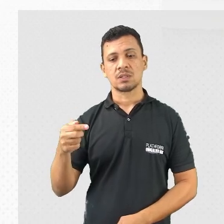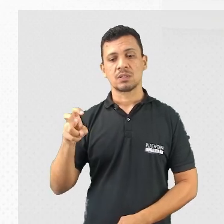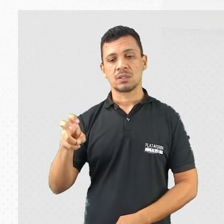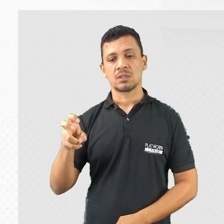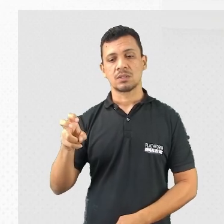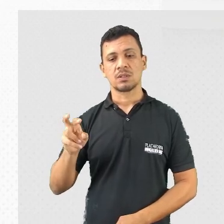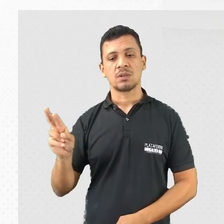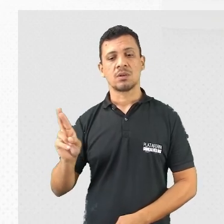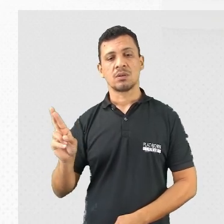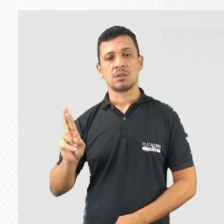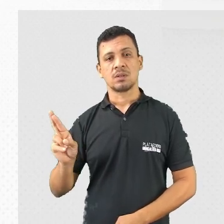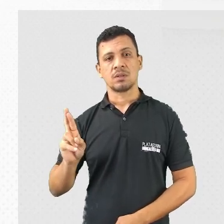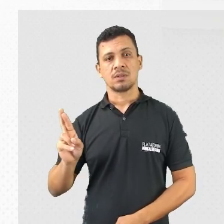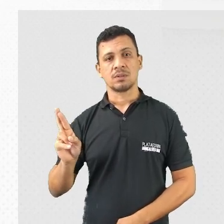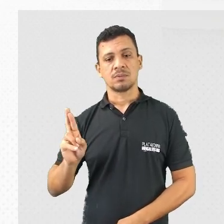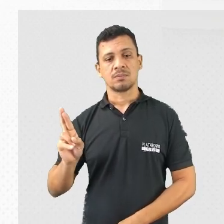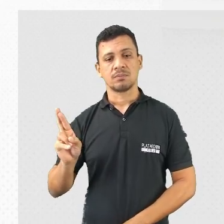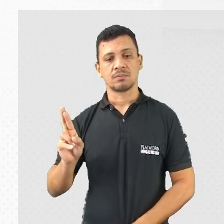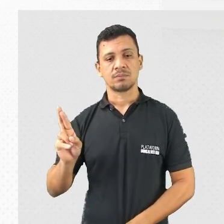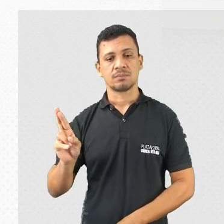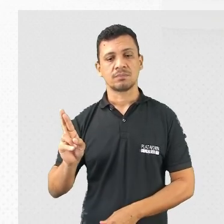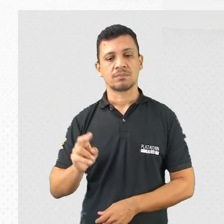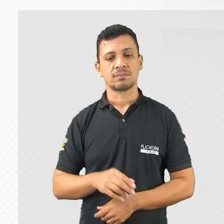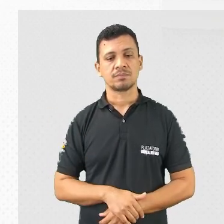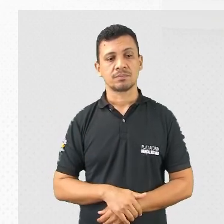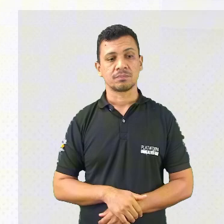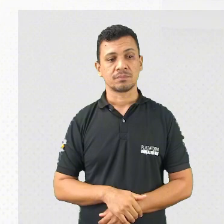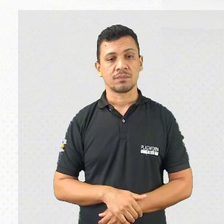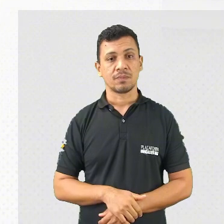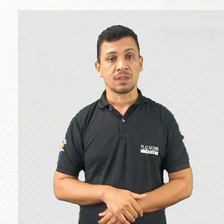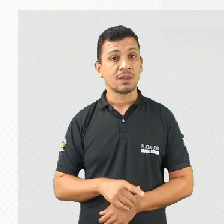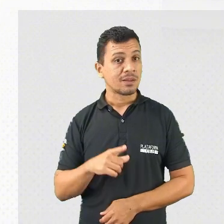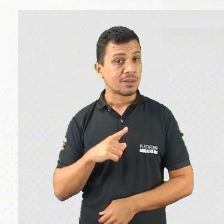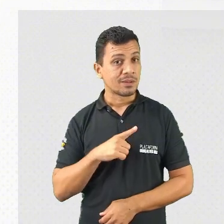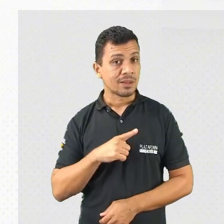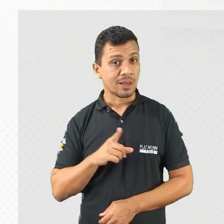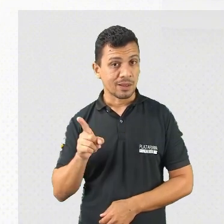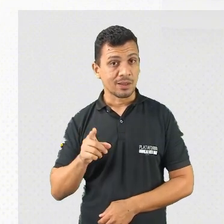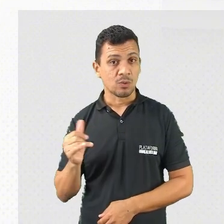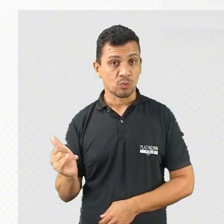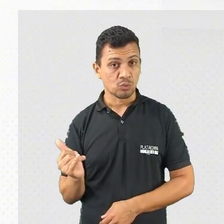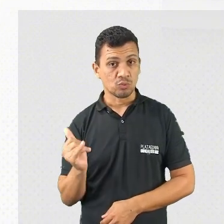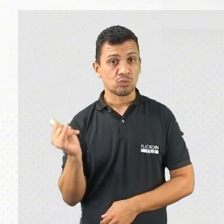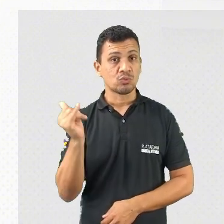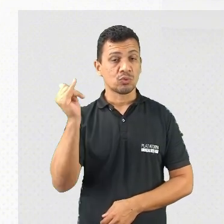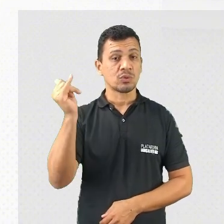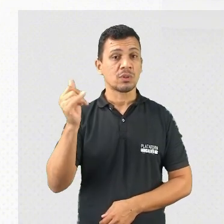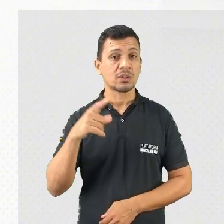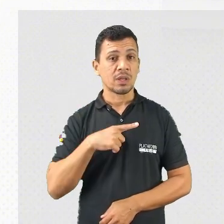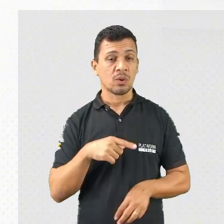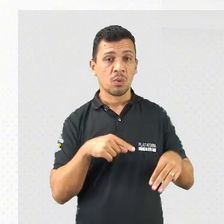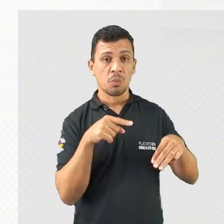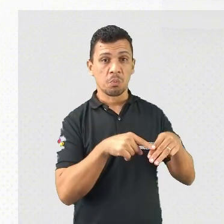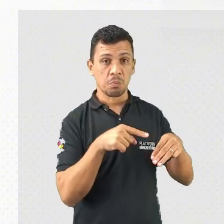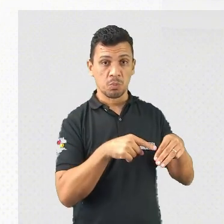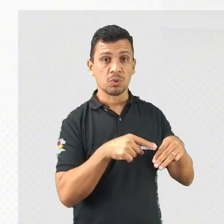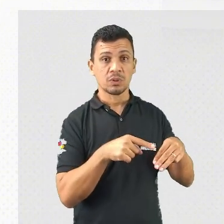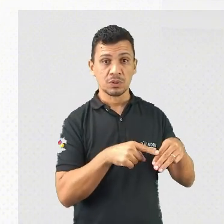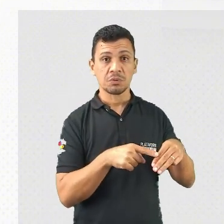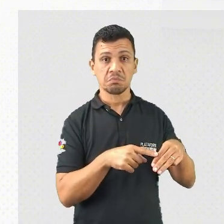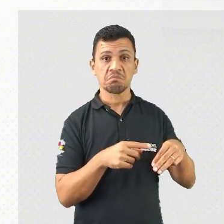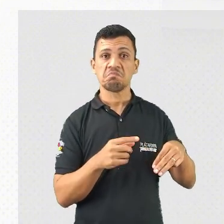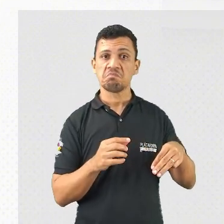4.475 reais. Ó. Veja que agora você tem aí um juros, um montante